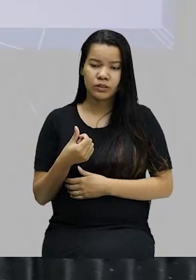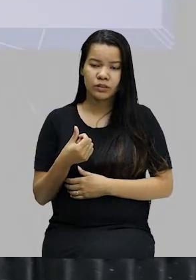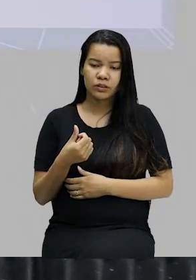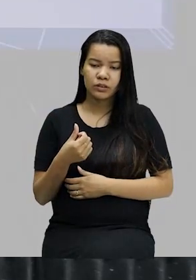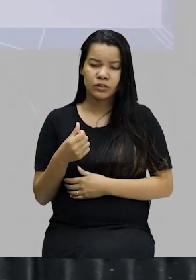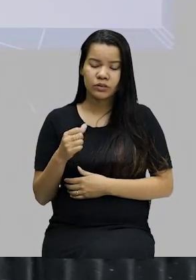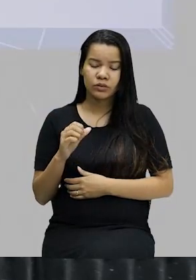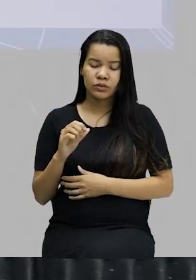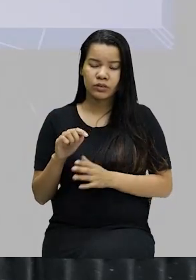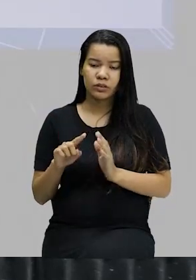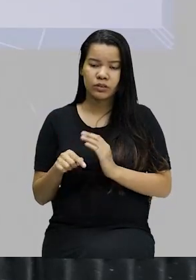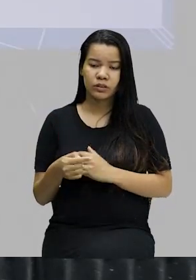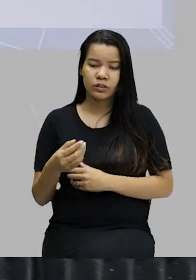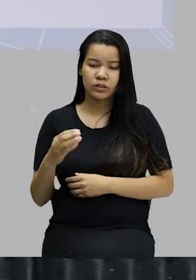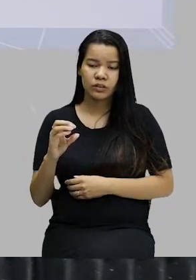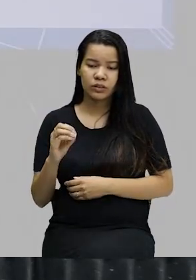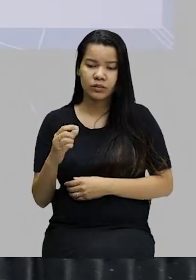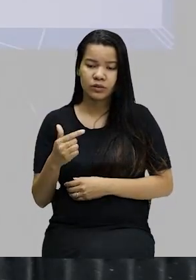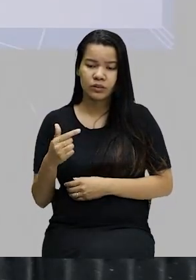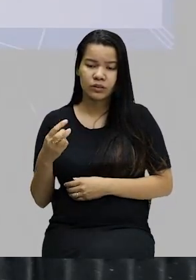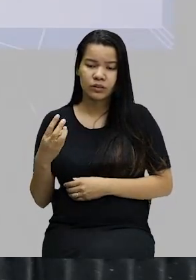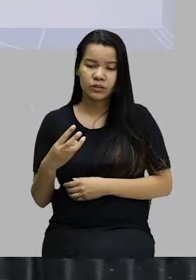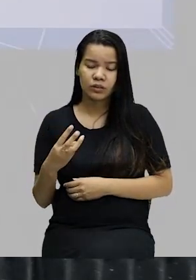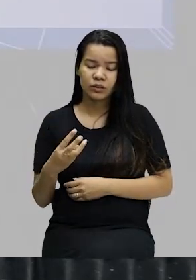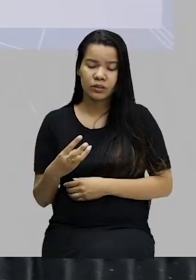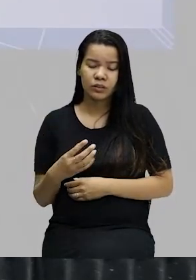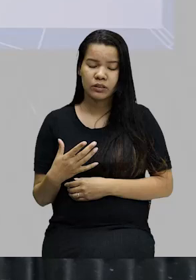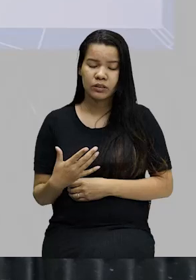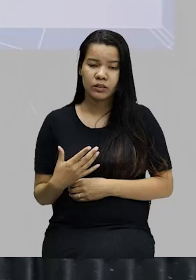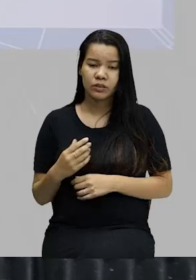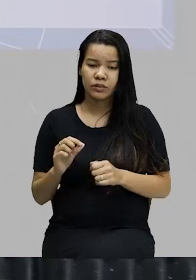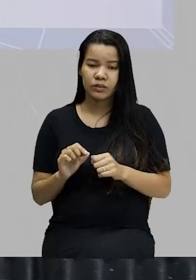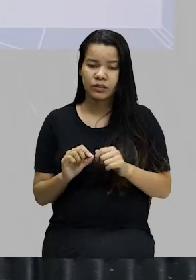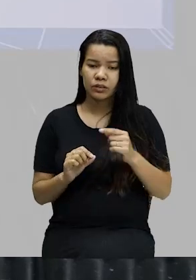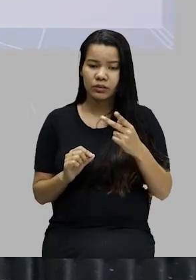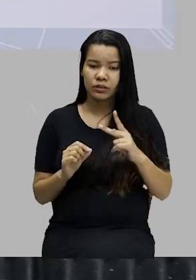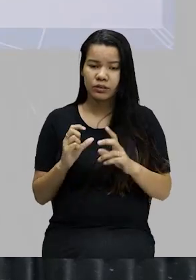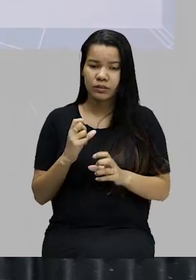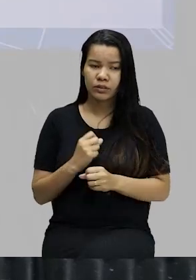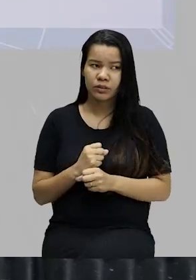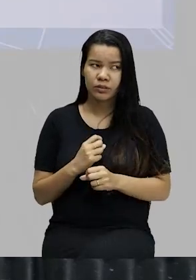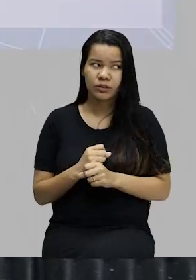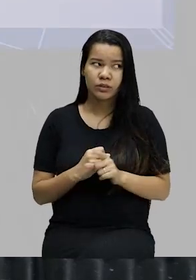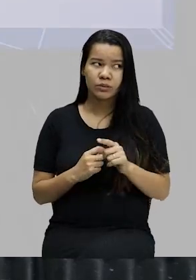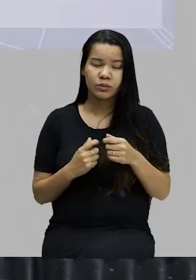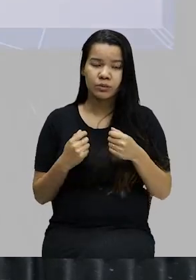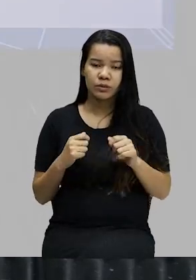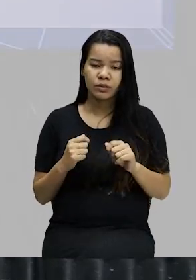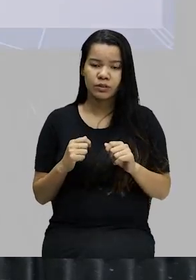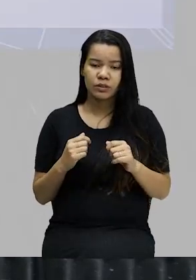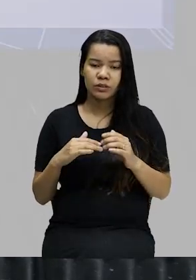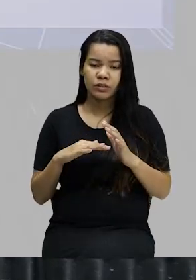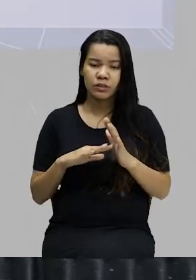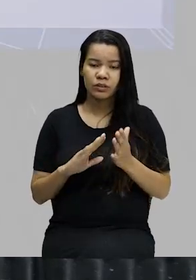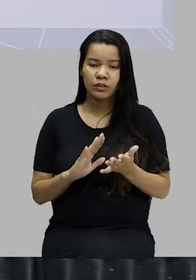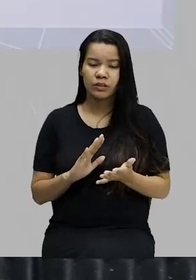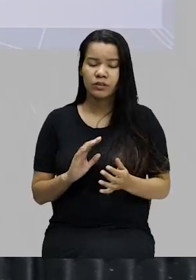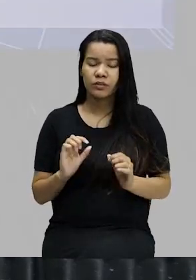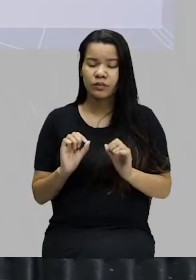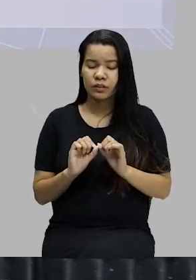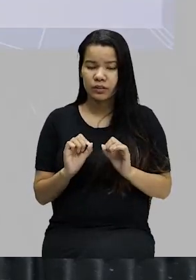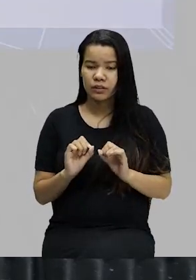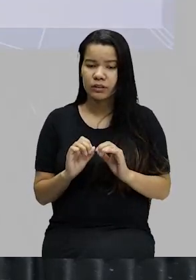6,023 vezes 10 elevado a 23. Turminha, fazendo esse cálculo, né, você pode até printar a tela e fazer esse cálculo em